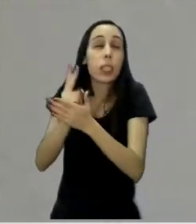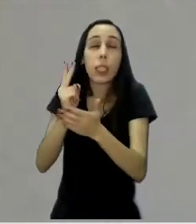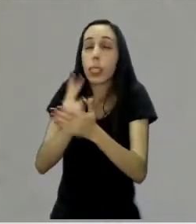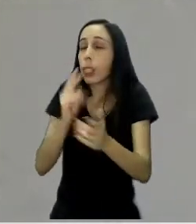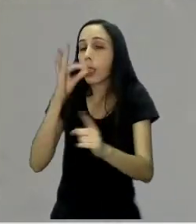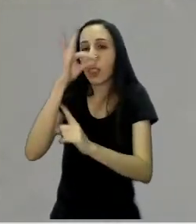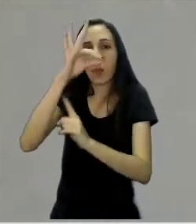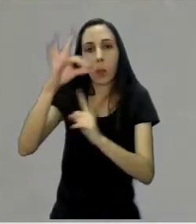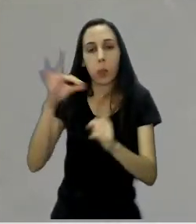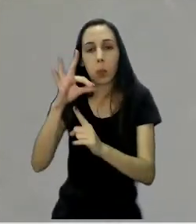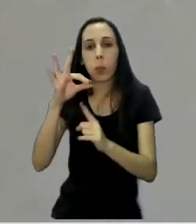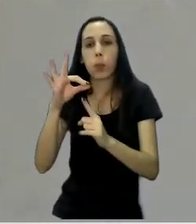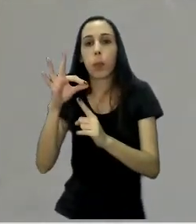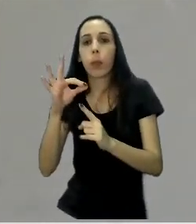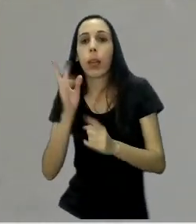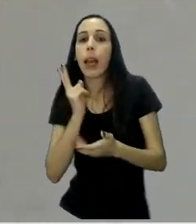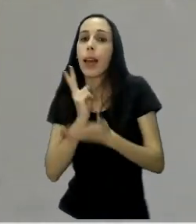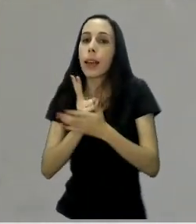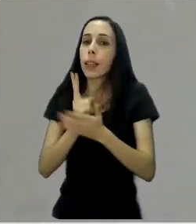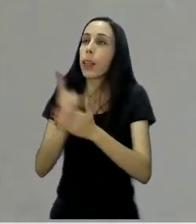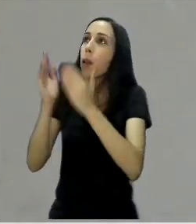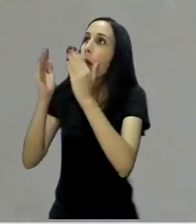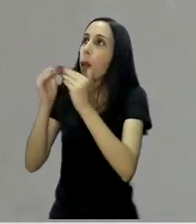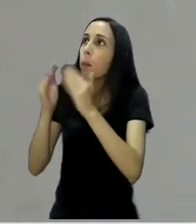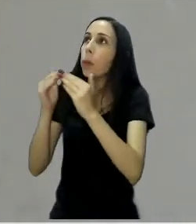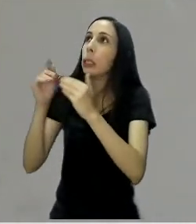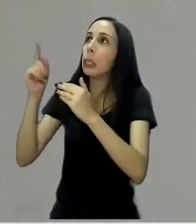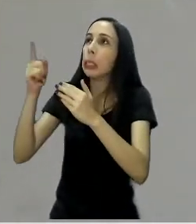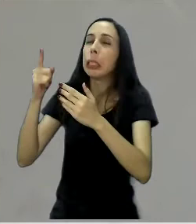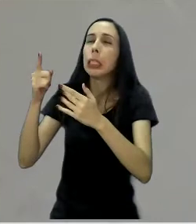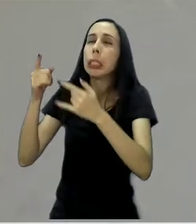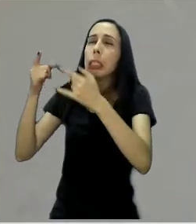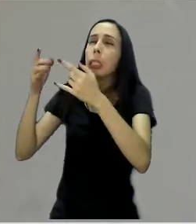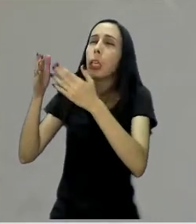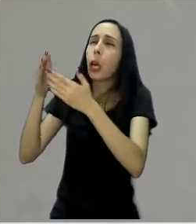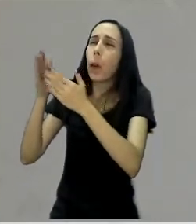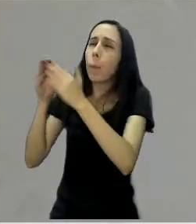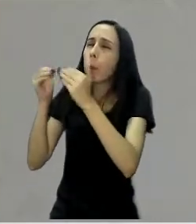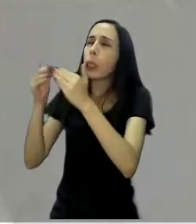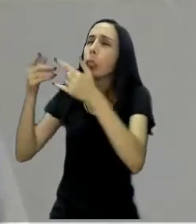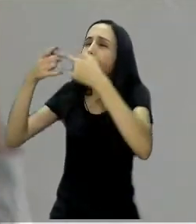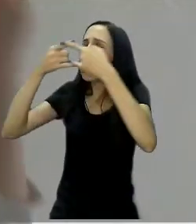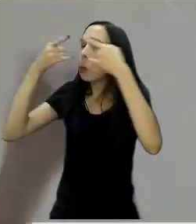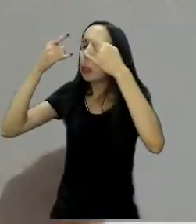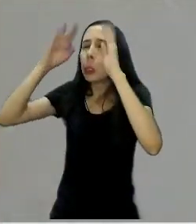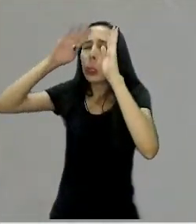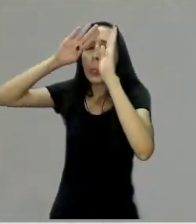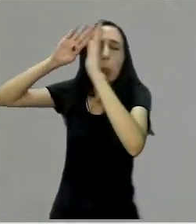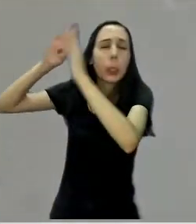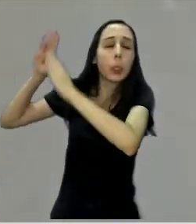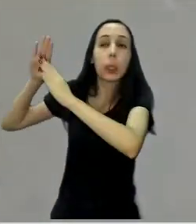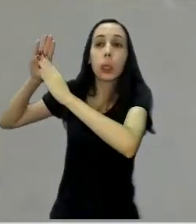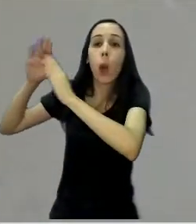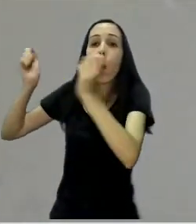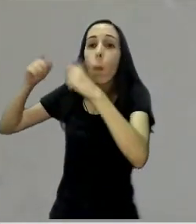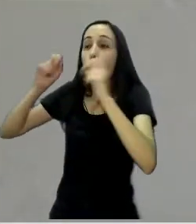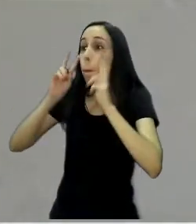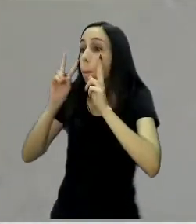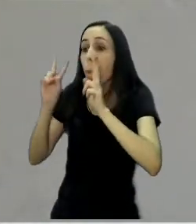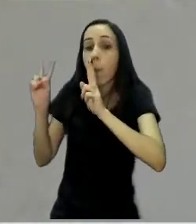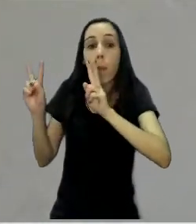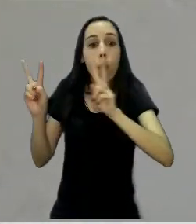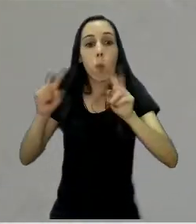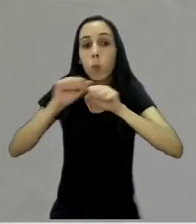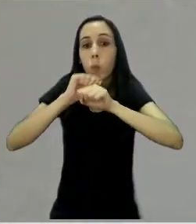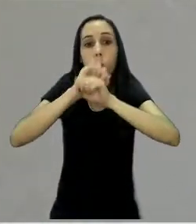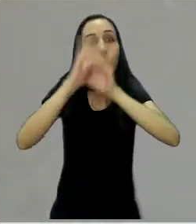pedir o Espírito Santo, invocar o Espírito Santo e pedir para Ele tirar a venda dos nossos olhos,